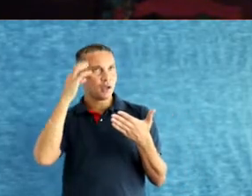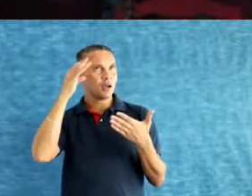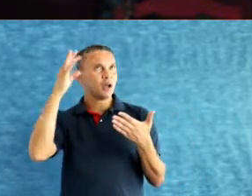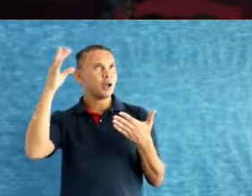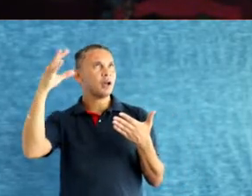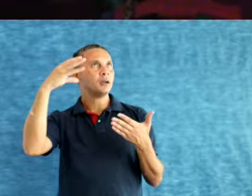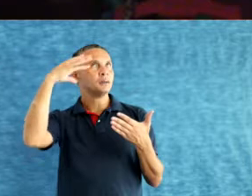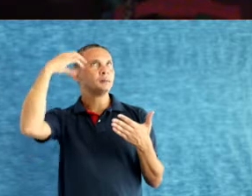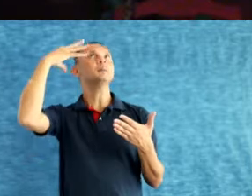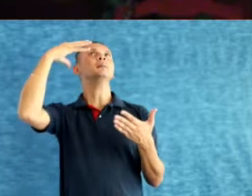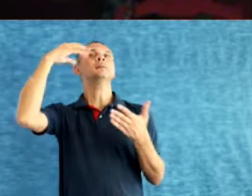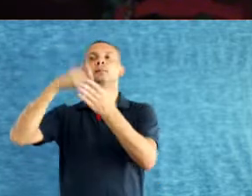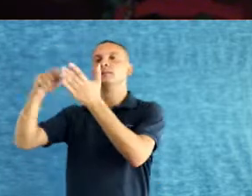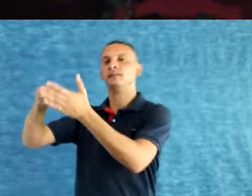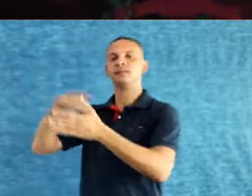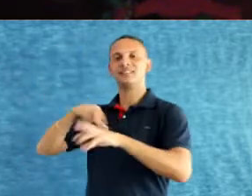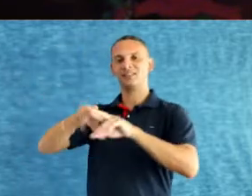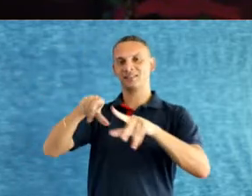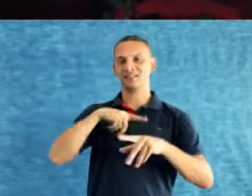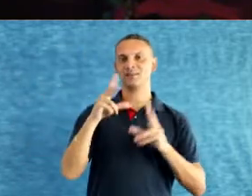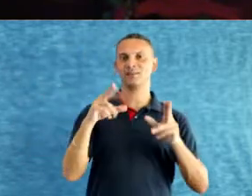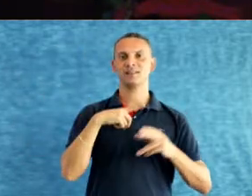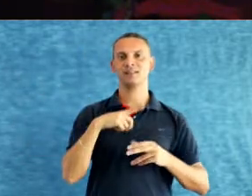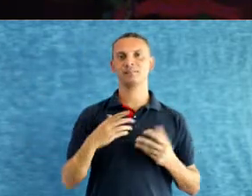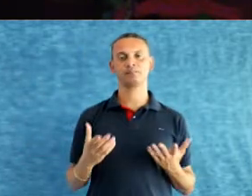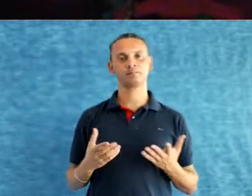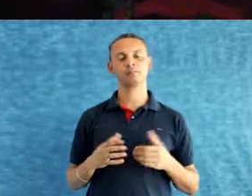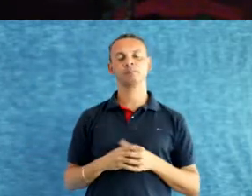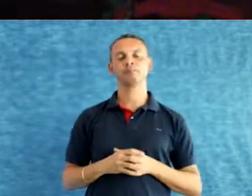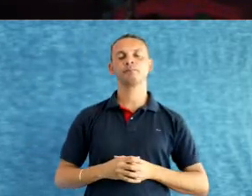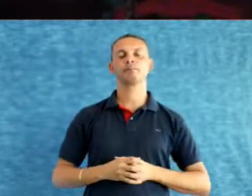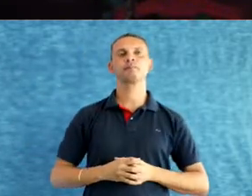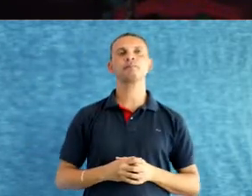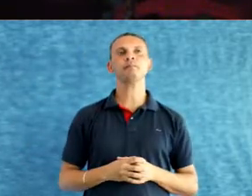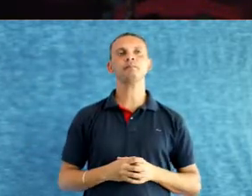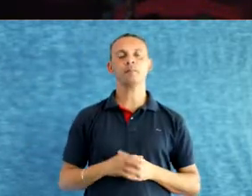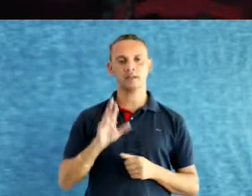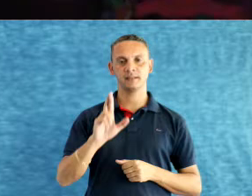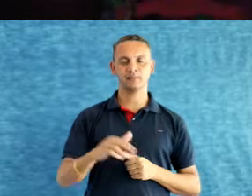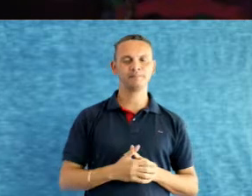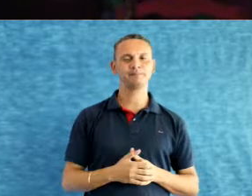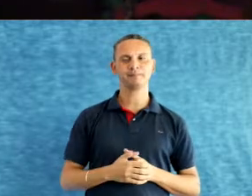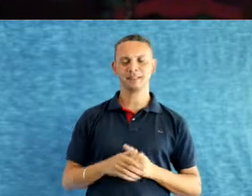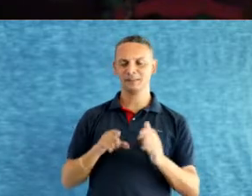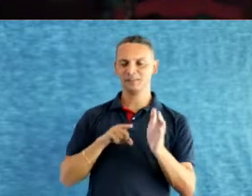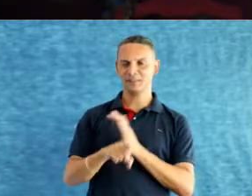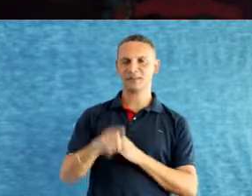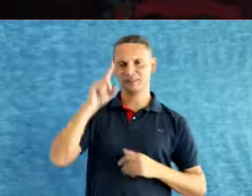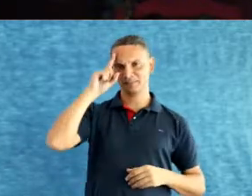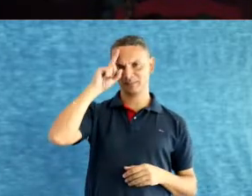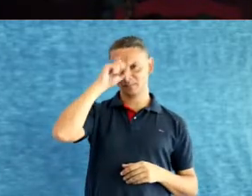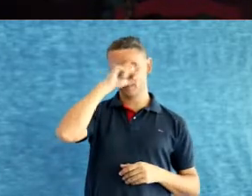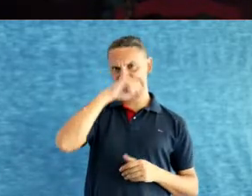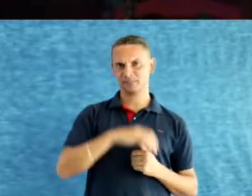Janeiro. Isso é importante. Então, ela estava em contato, pelos livros, pelo que ela escreve,